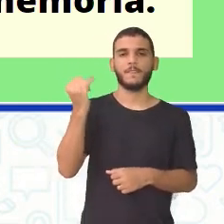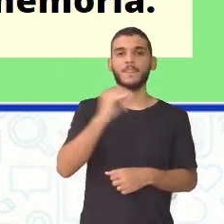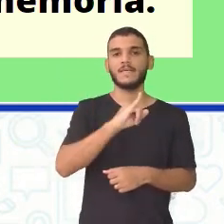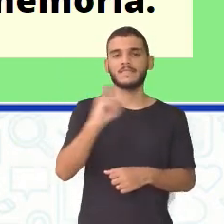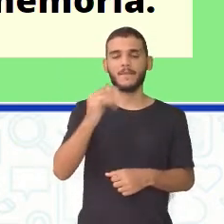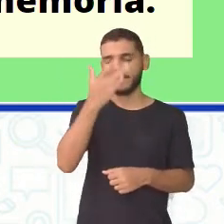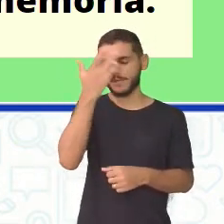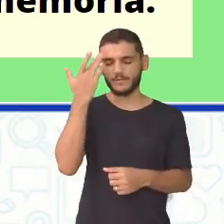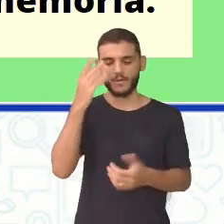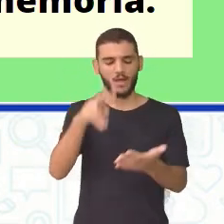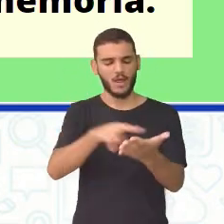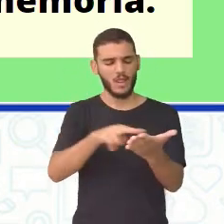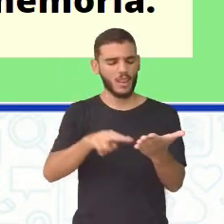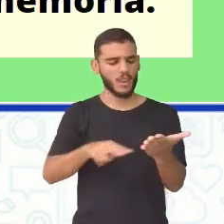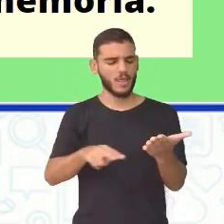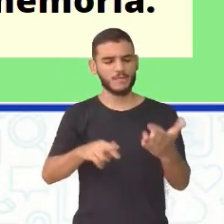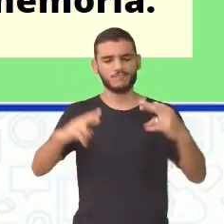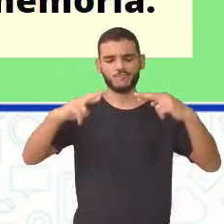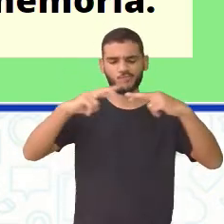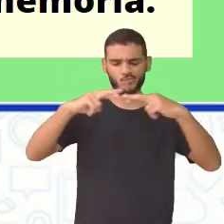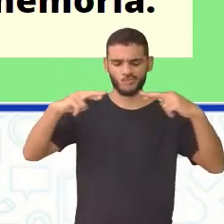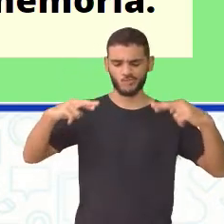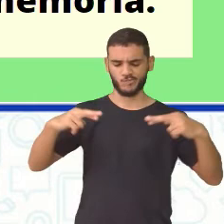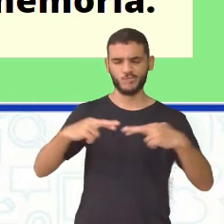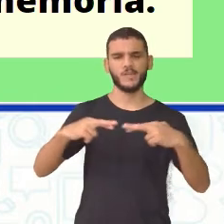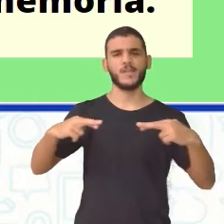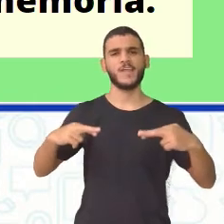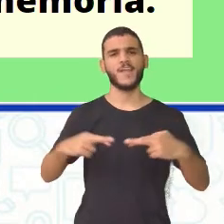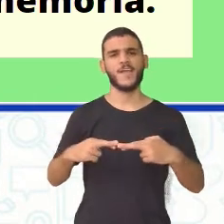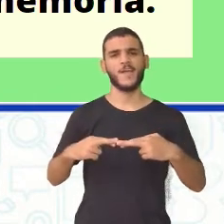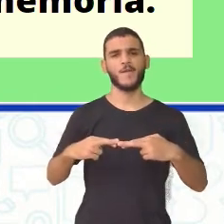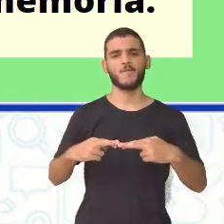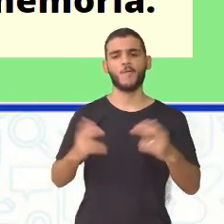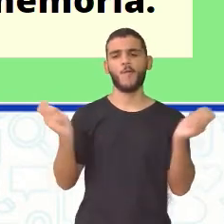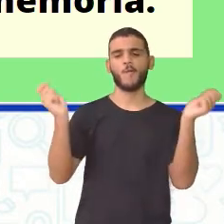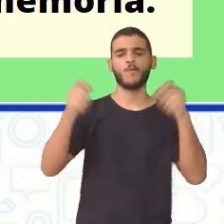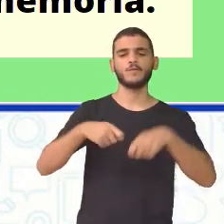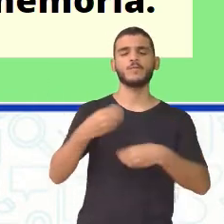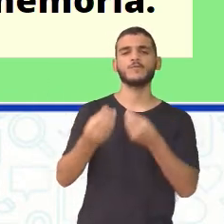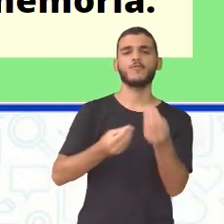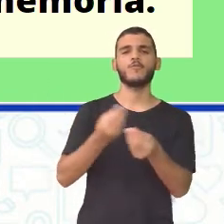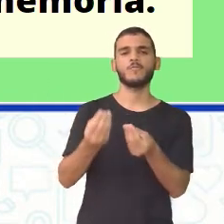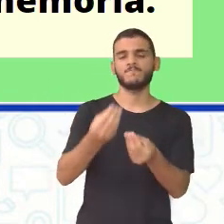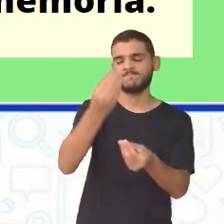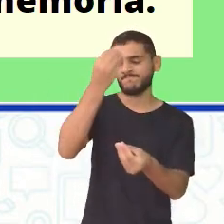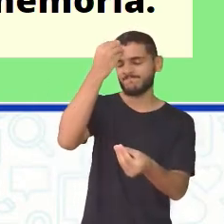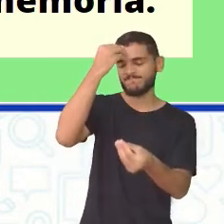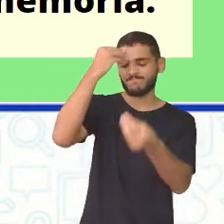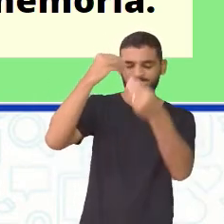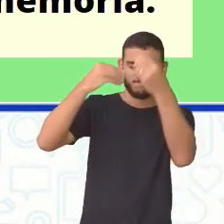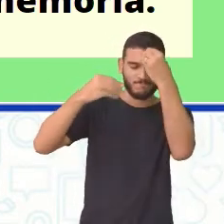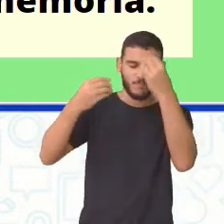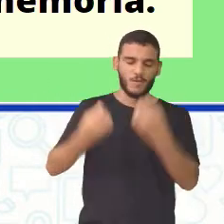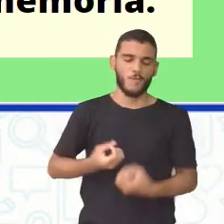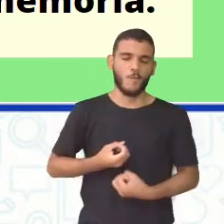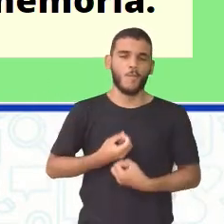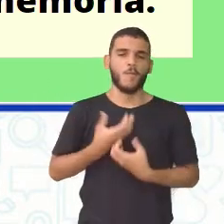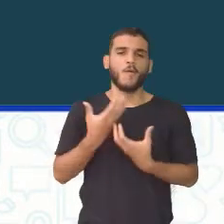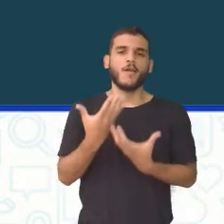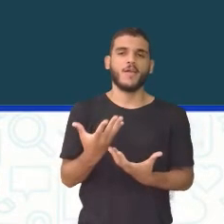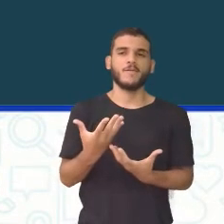outro, de uma rima a outra, nós acabamos decorando um poema e guardando